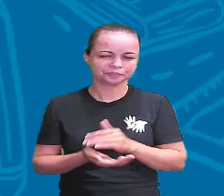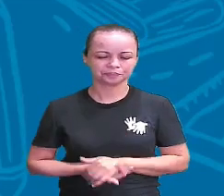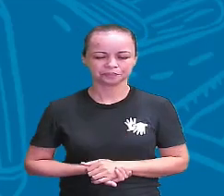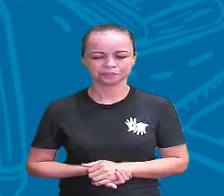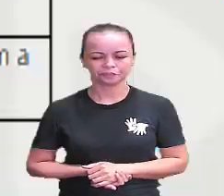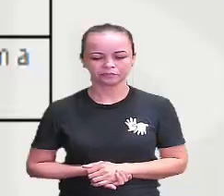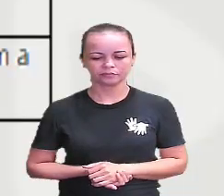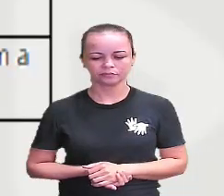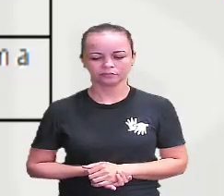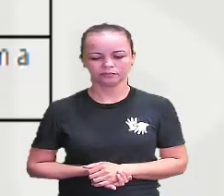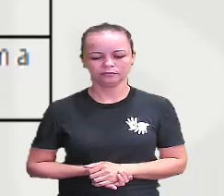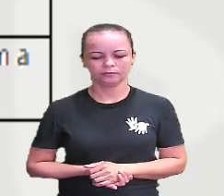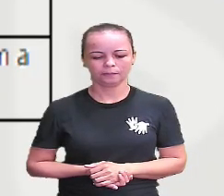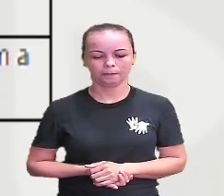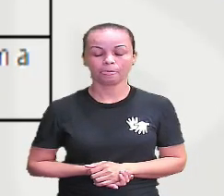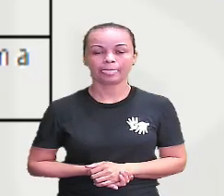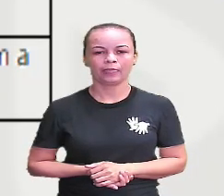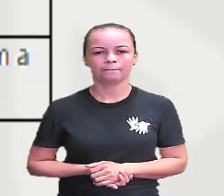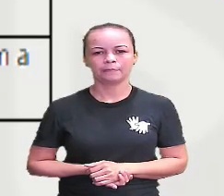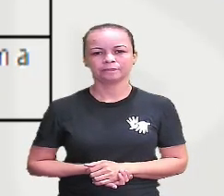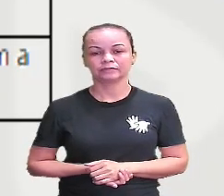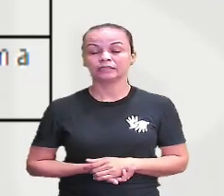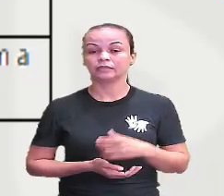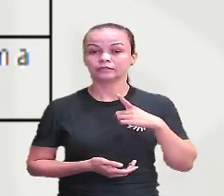ó, ali o chamado